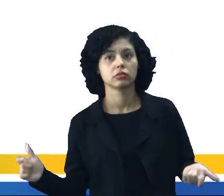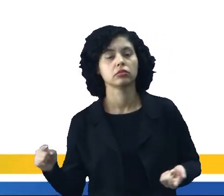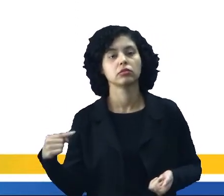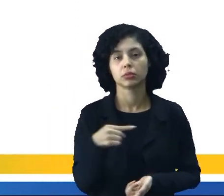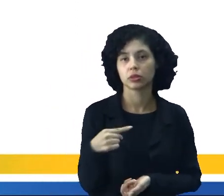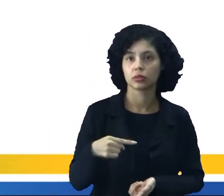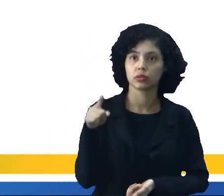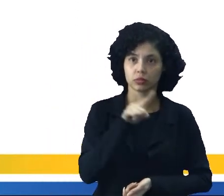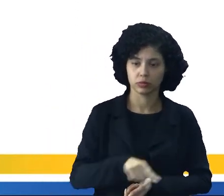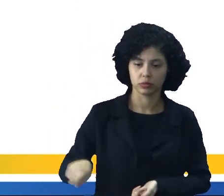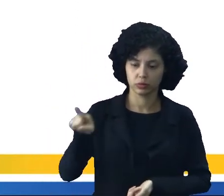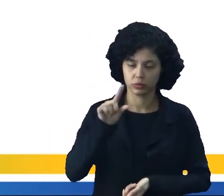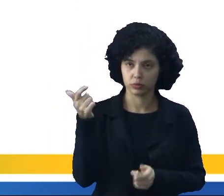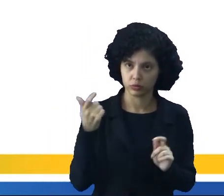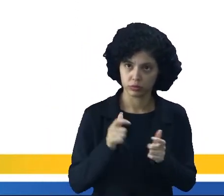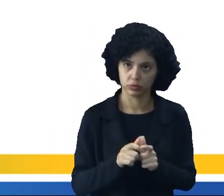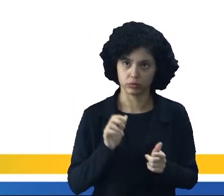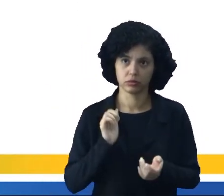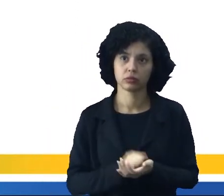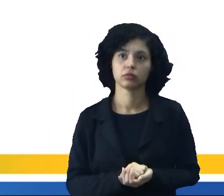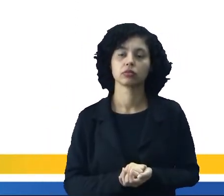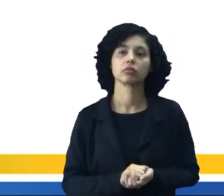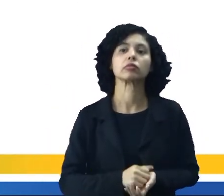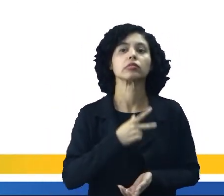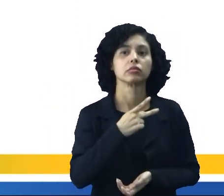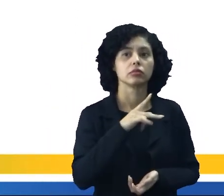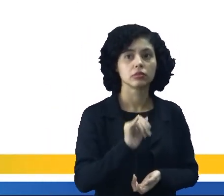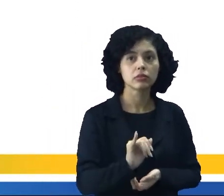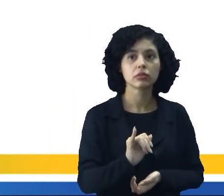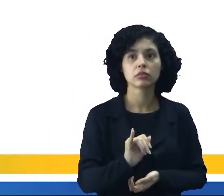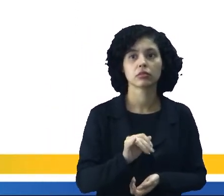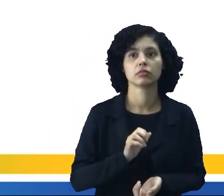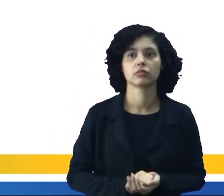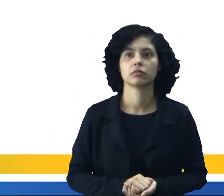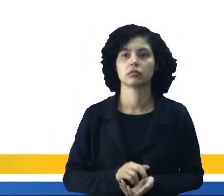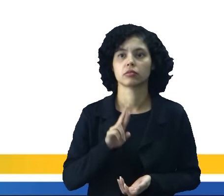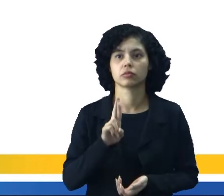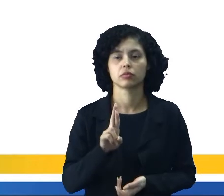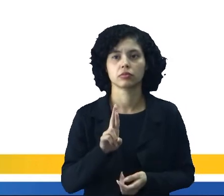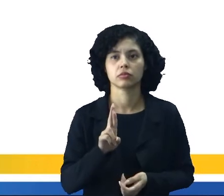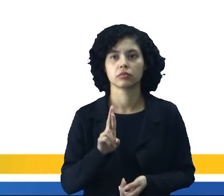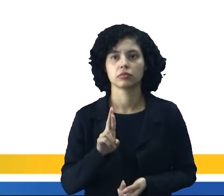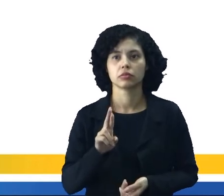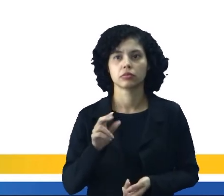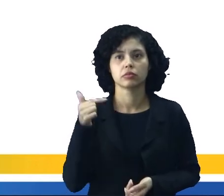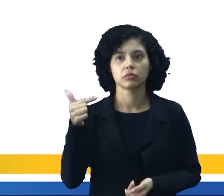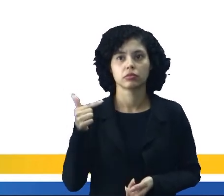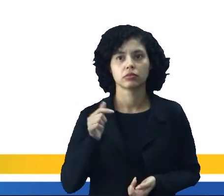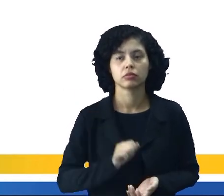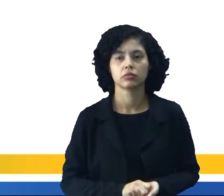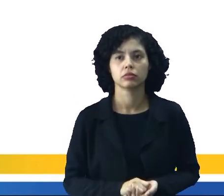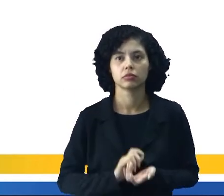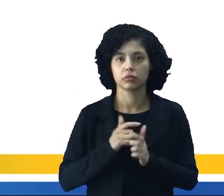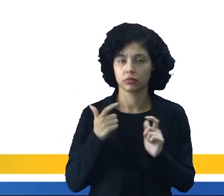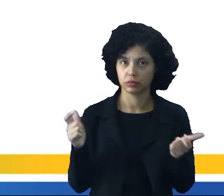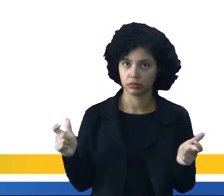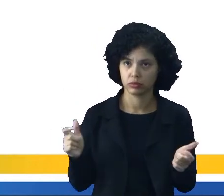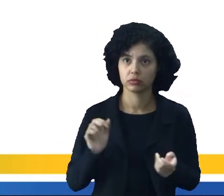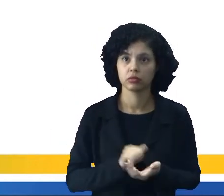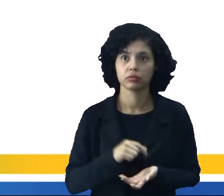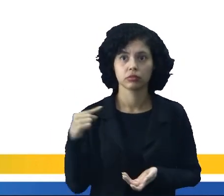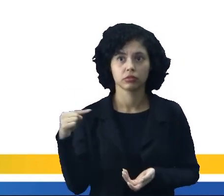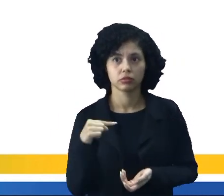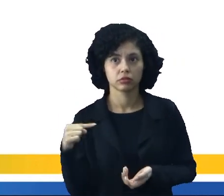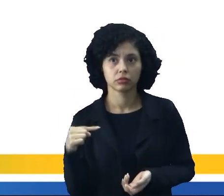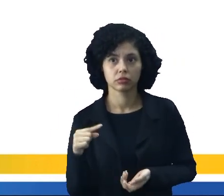menos área do círculo menor área da coroa é igual pi vezes o raio da maior